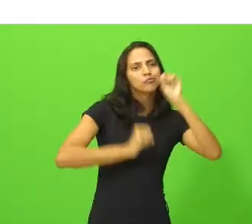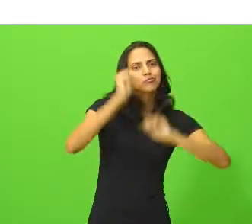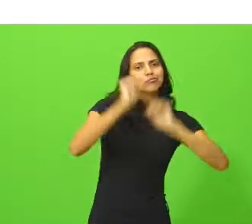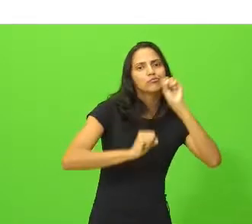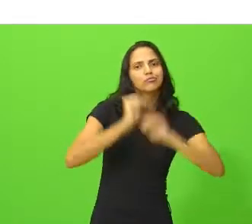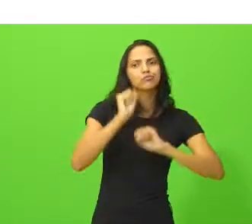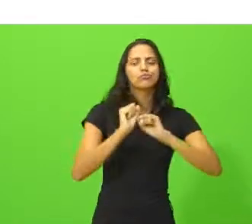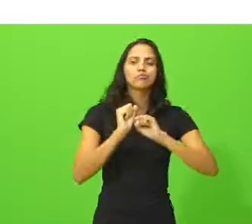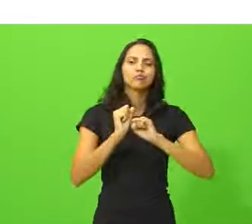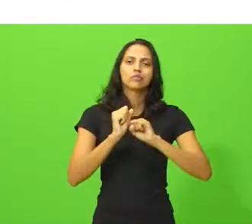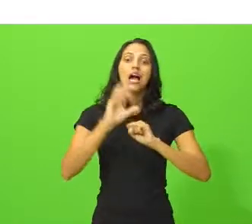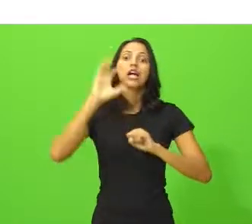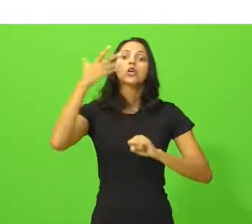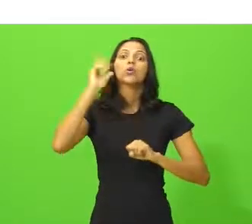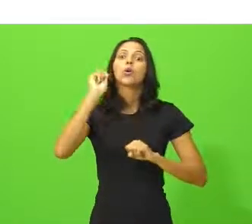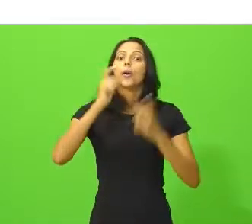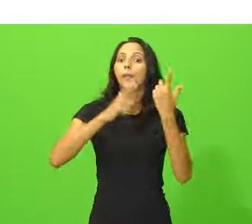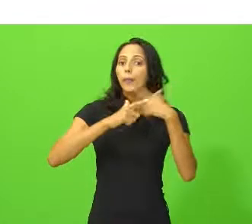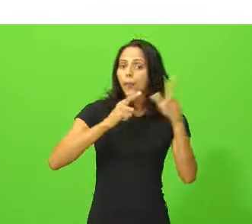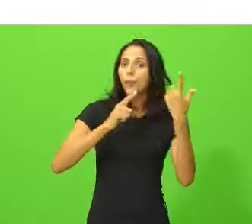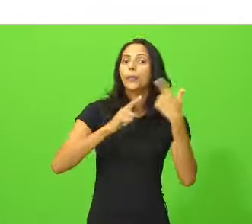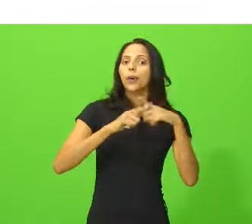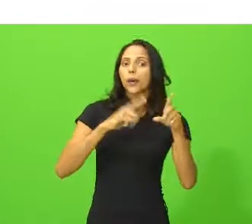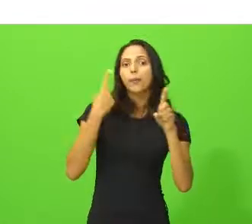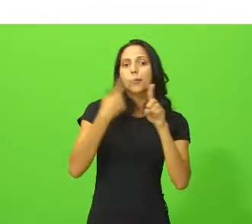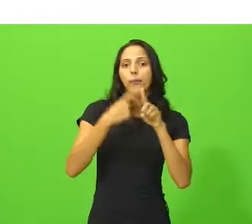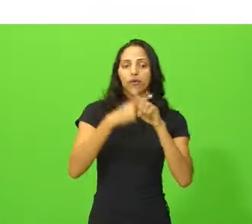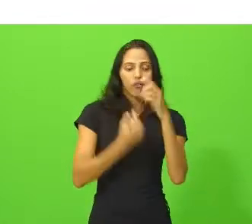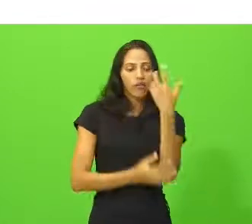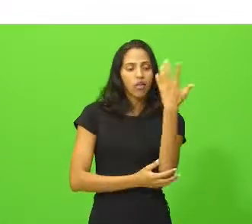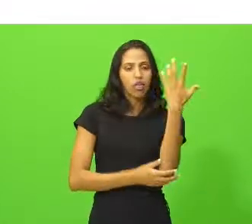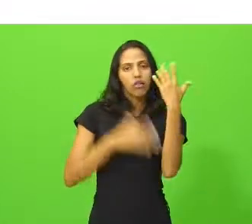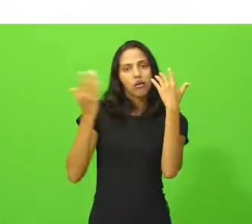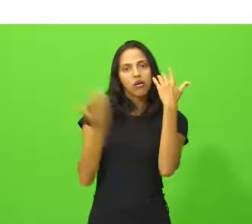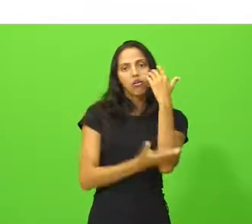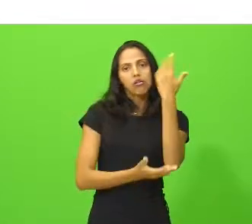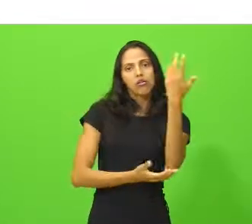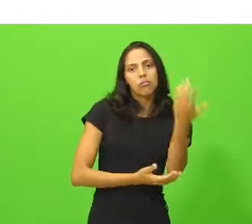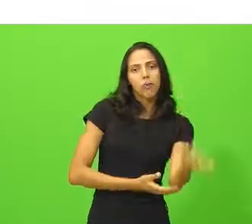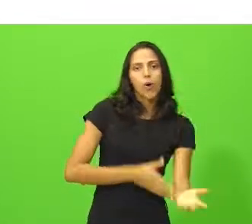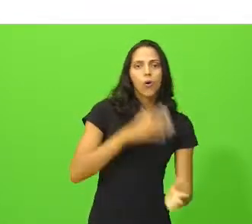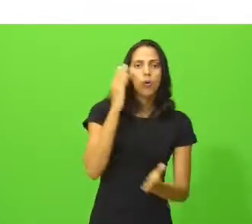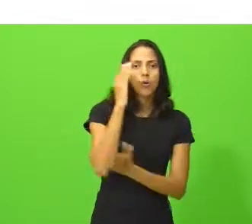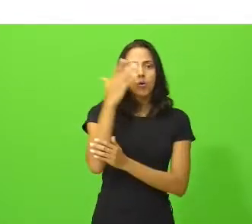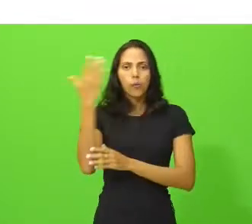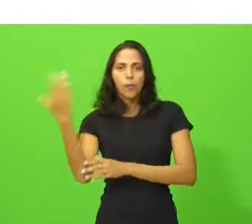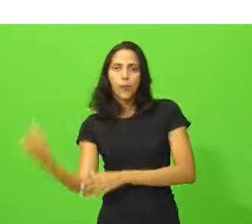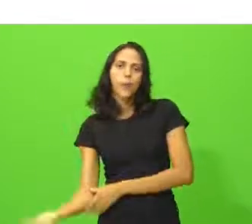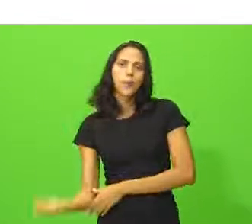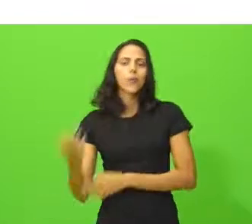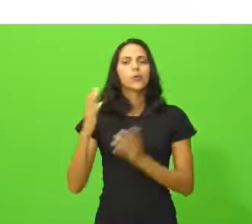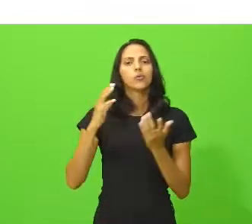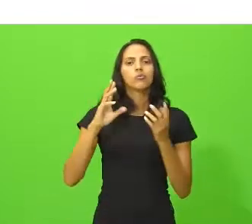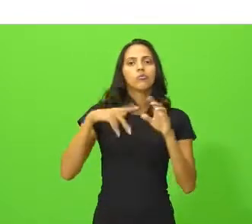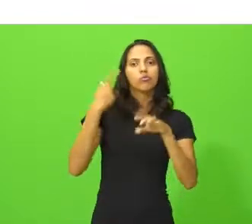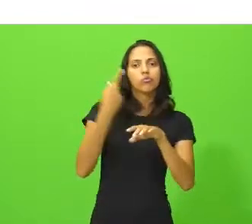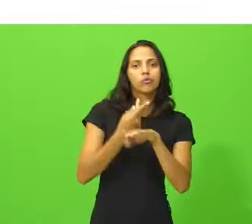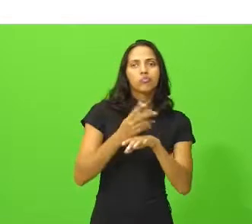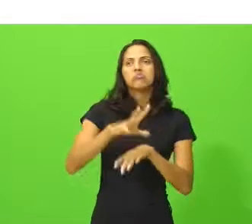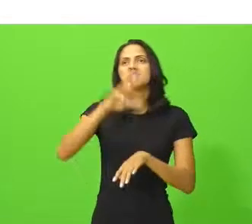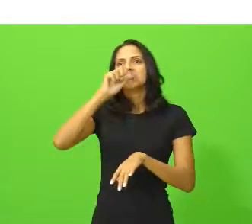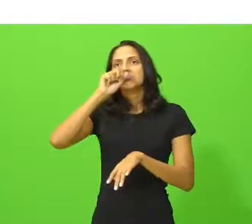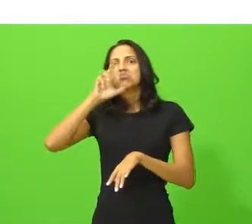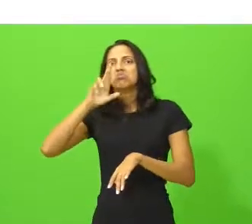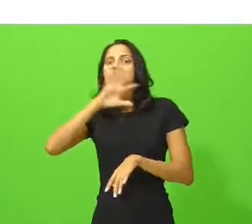social, falei agora há pouco. Vamos entender bem qual seria essa diferença para que você possa, para que fique bem claro,